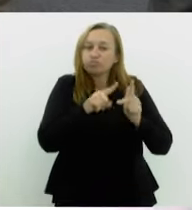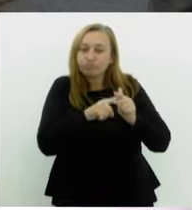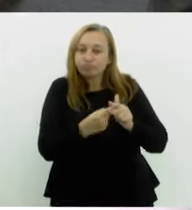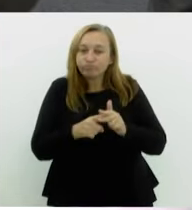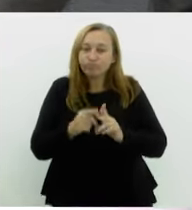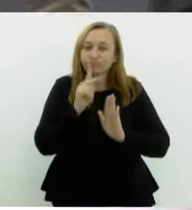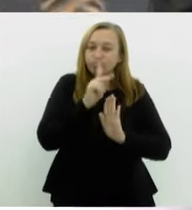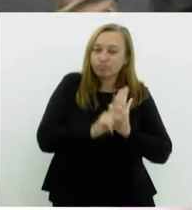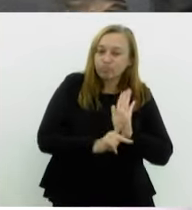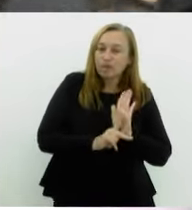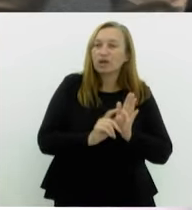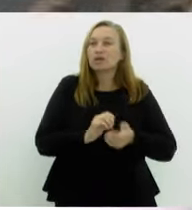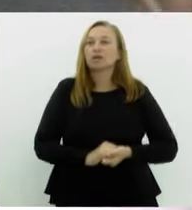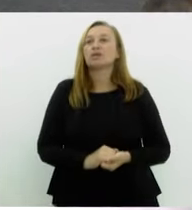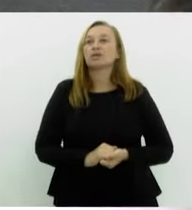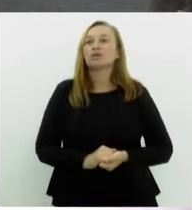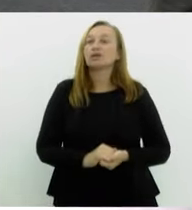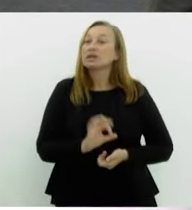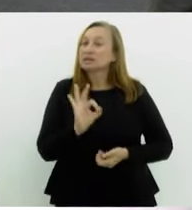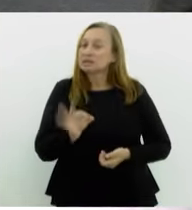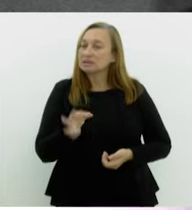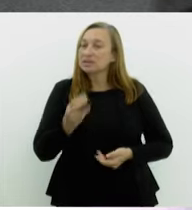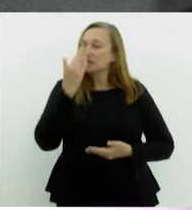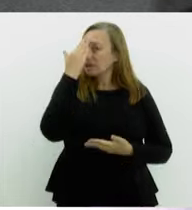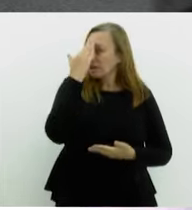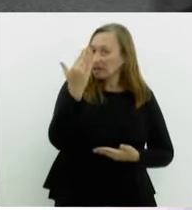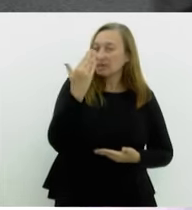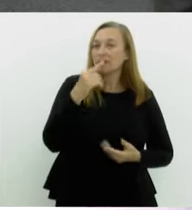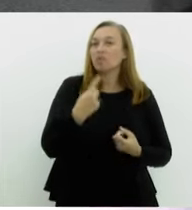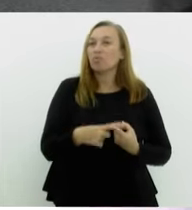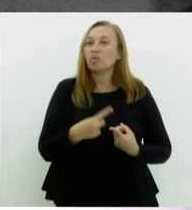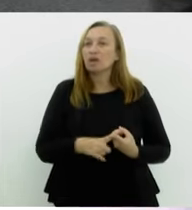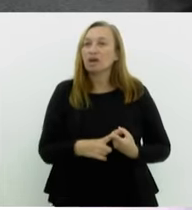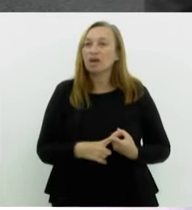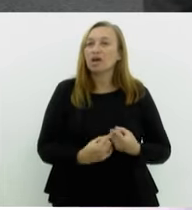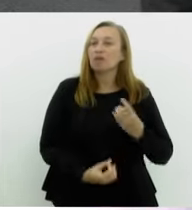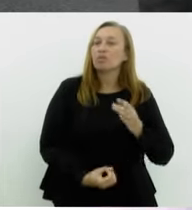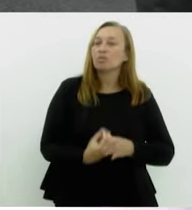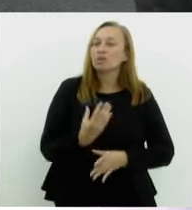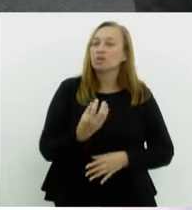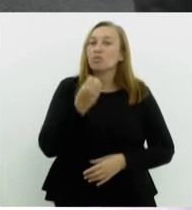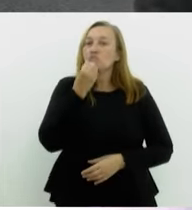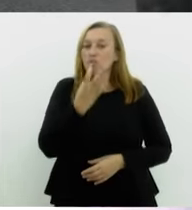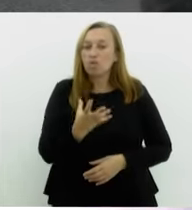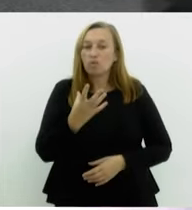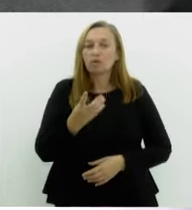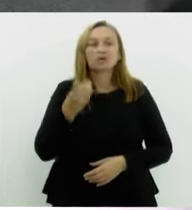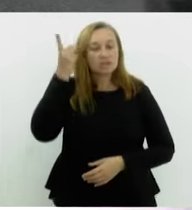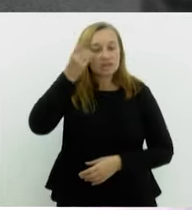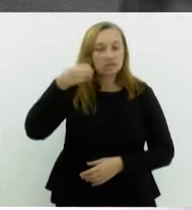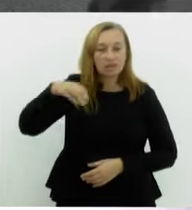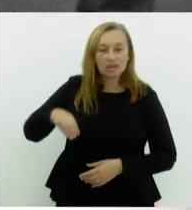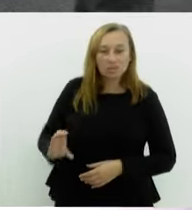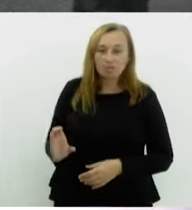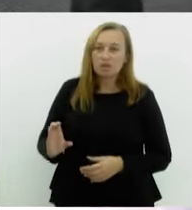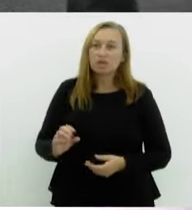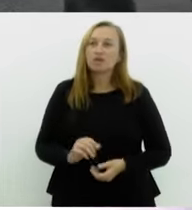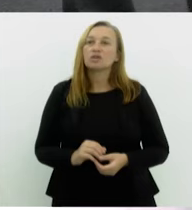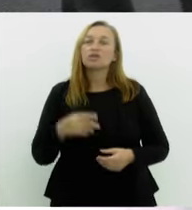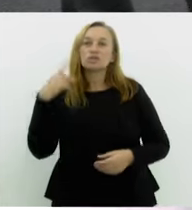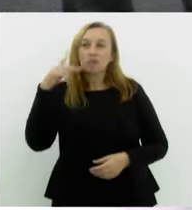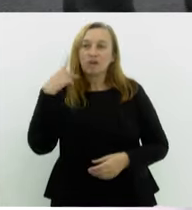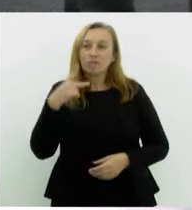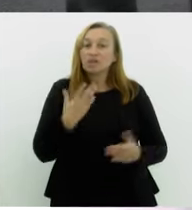projeto e, de fato, agradecer, porque essa é uma produção intelectual, deputado Carlos Mink, dos